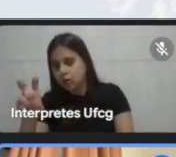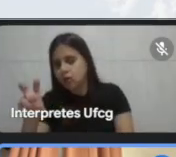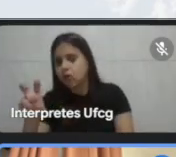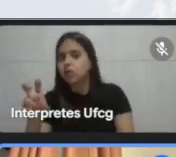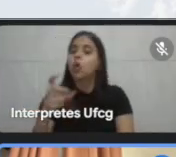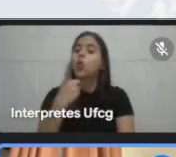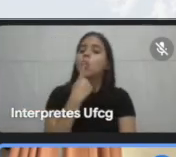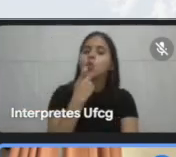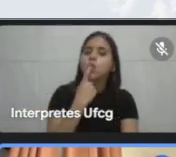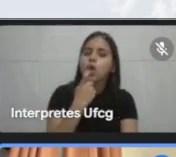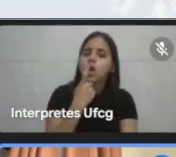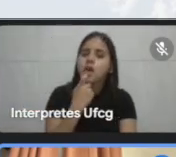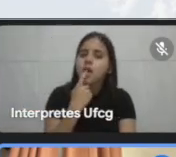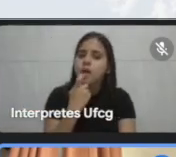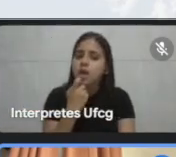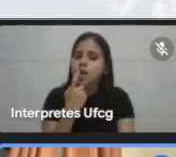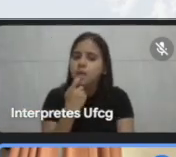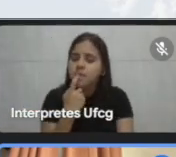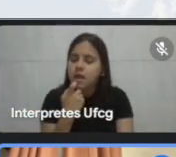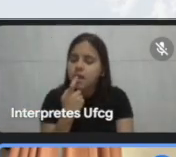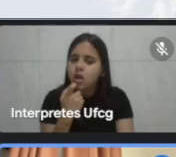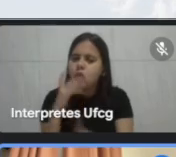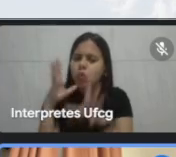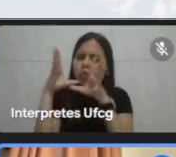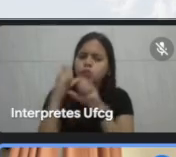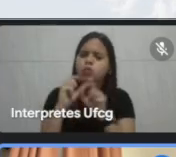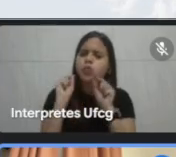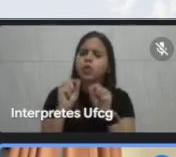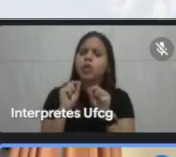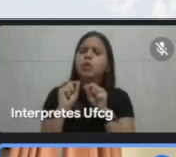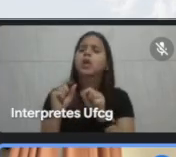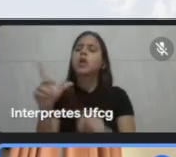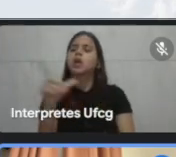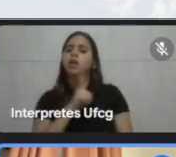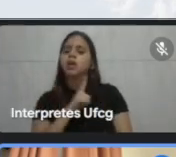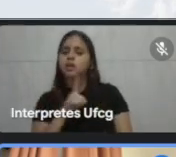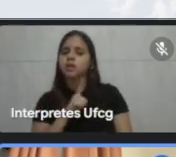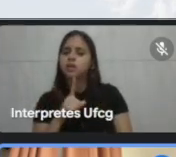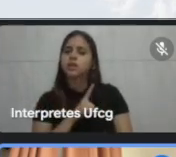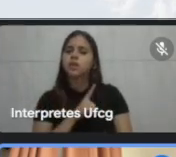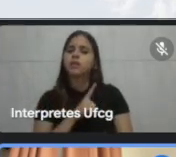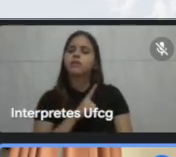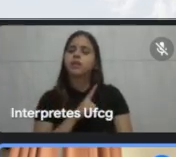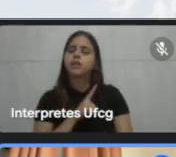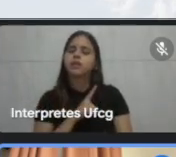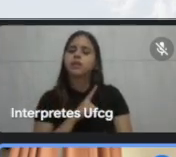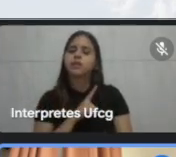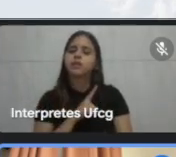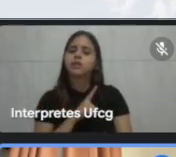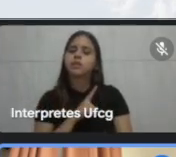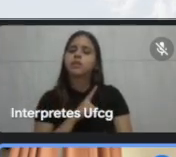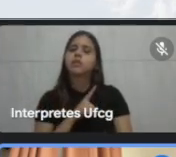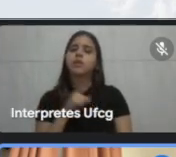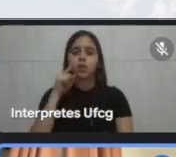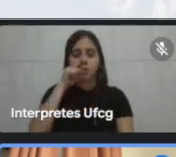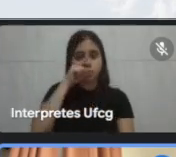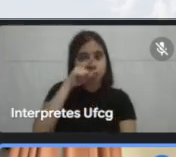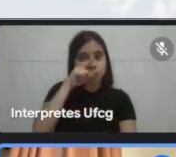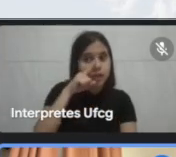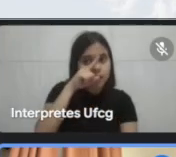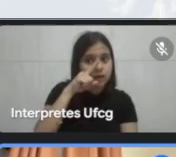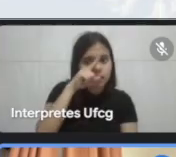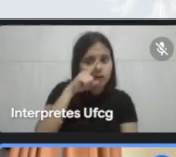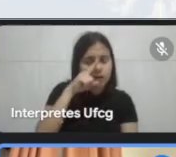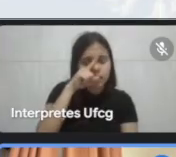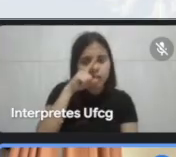áreas vermelhas e o tom de vermelho mais escuro são áreas que passaram aí a ser áreas com nível de perigo mais alto. Então,